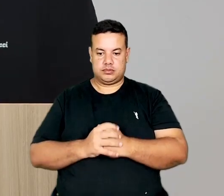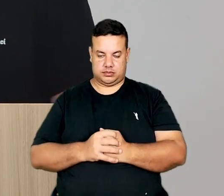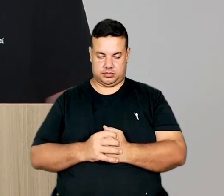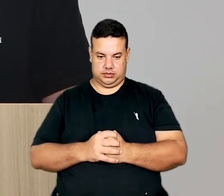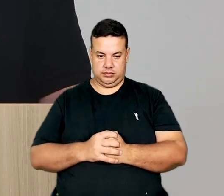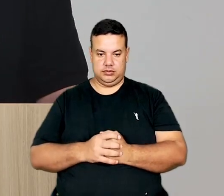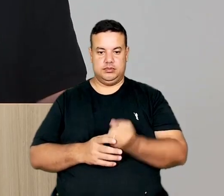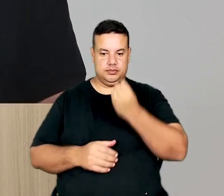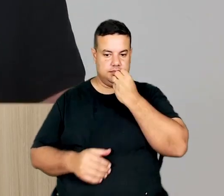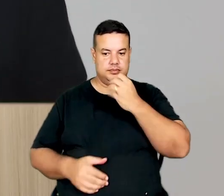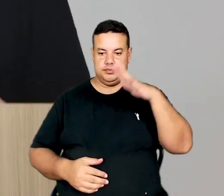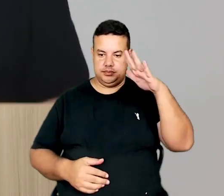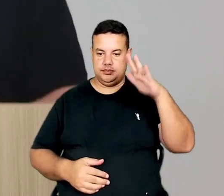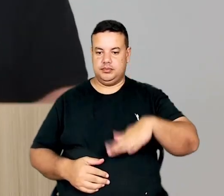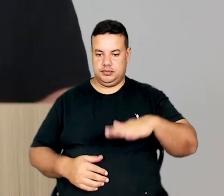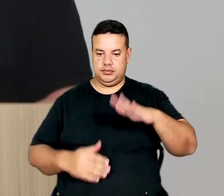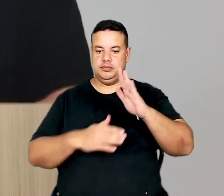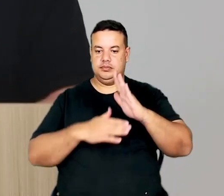Boa tarde a todos mais uma vez.